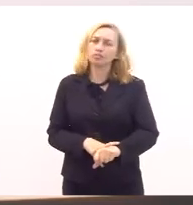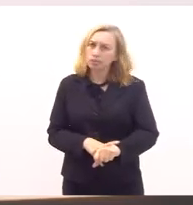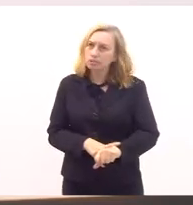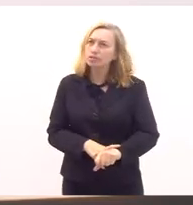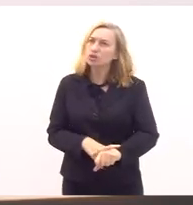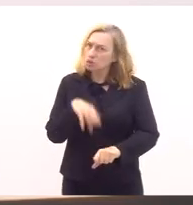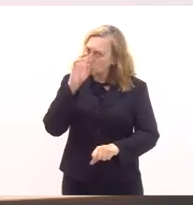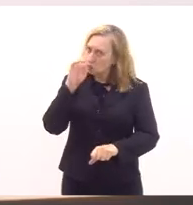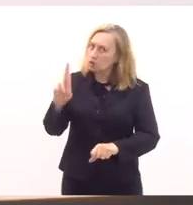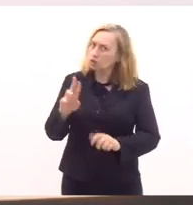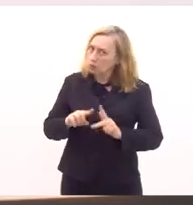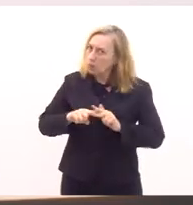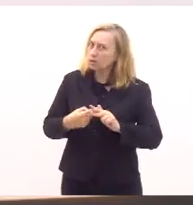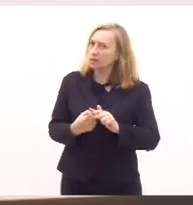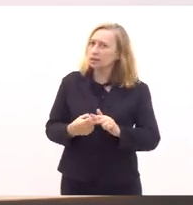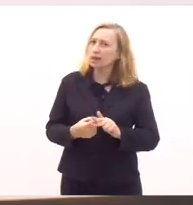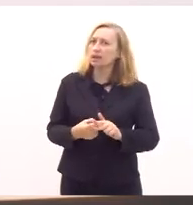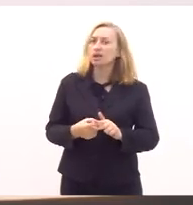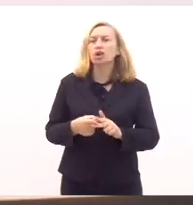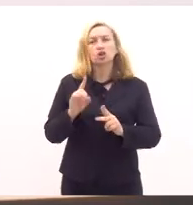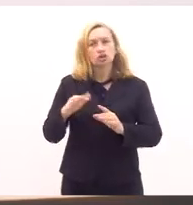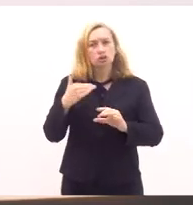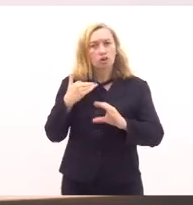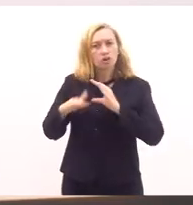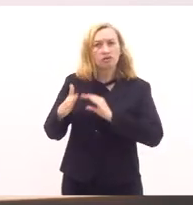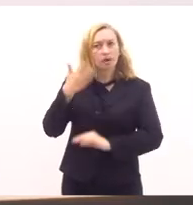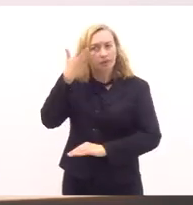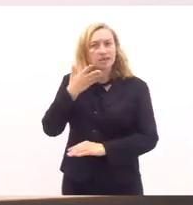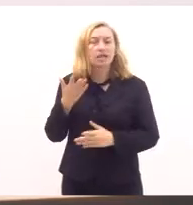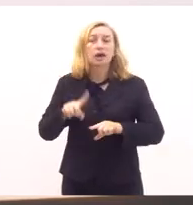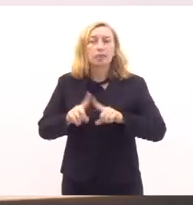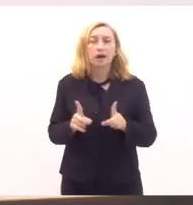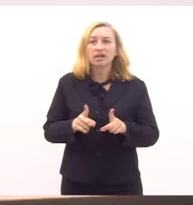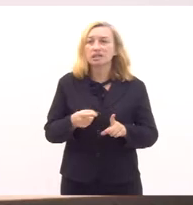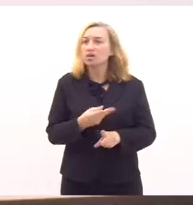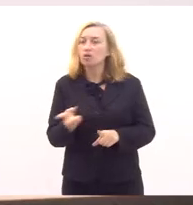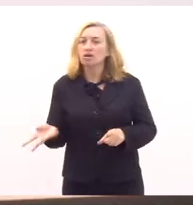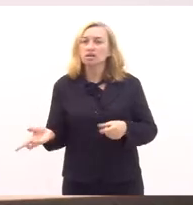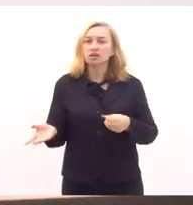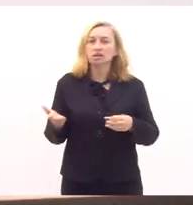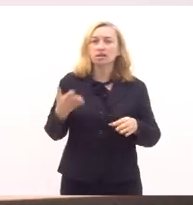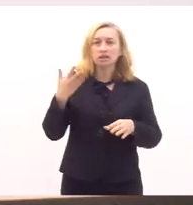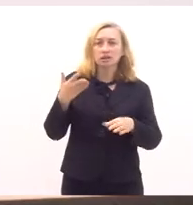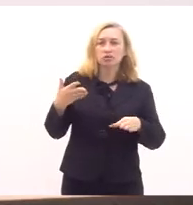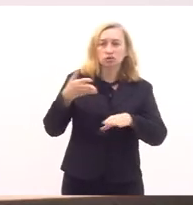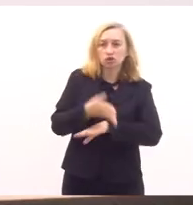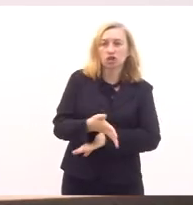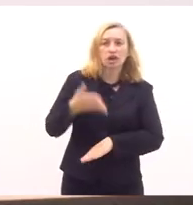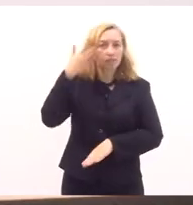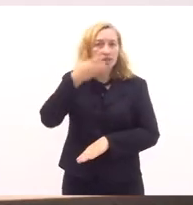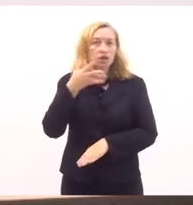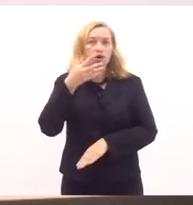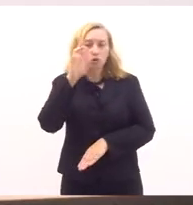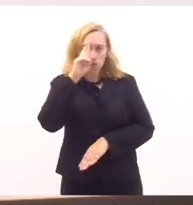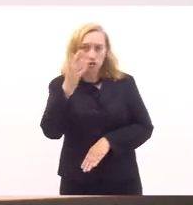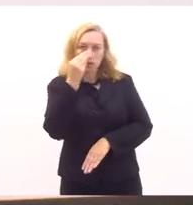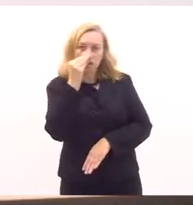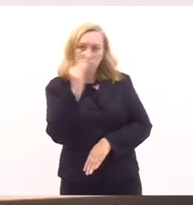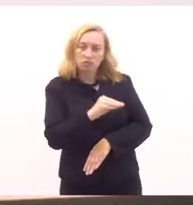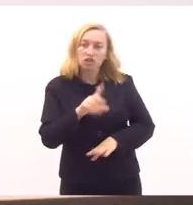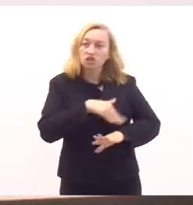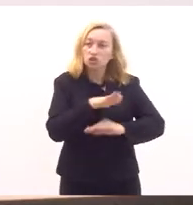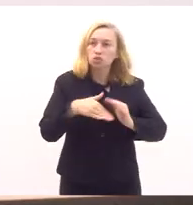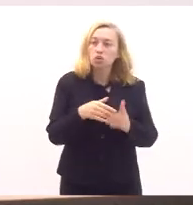Ainda há tempo do senhor se redimir. Basta enviar a mensagem. Mas, enquanto essa mensagem não foi enviada, o senhor está desrespeitando todos